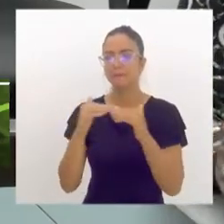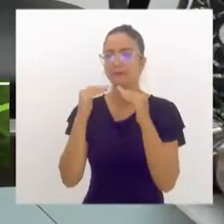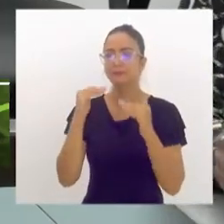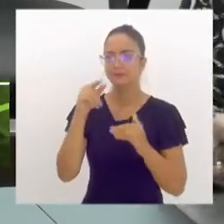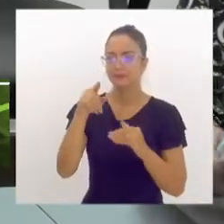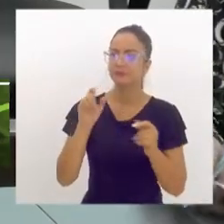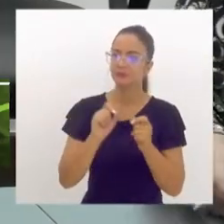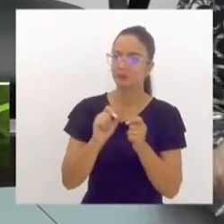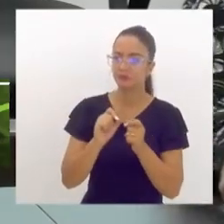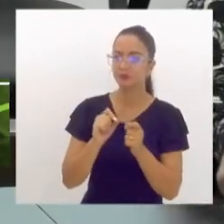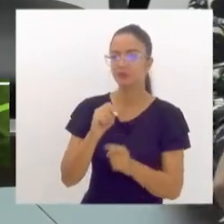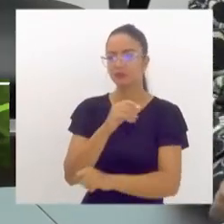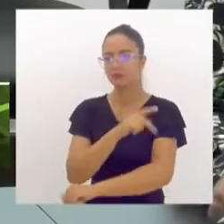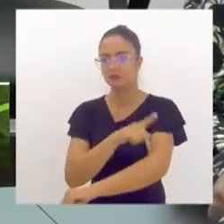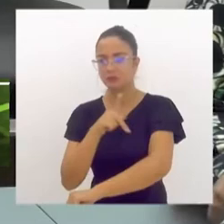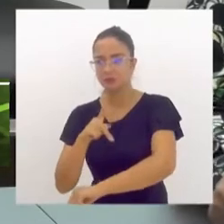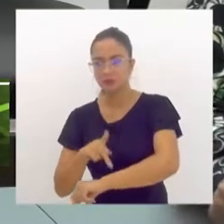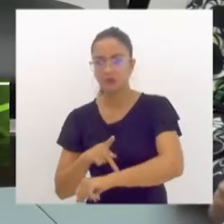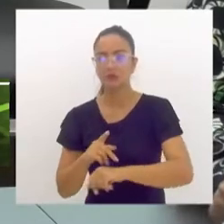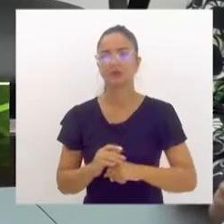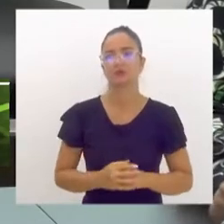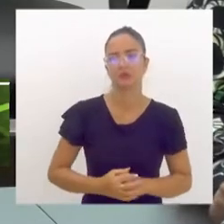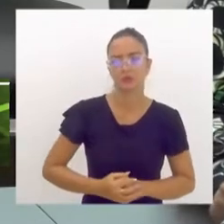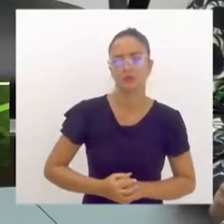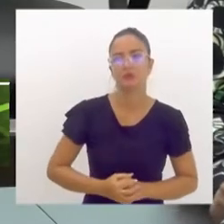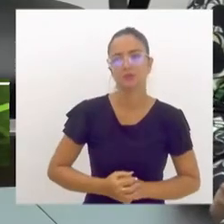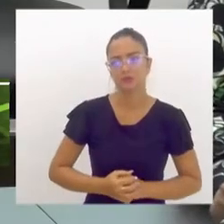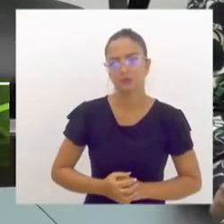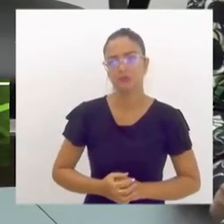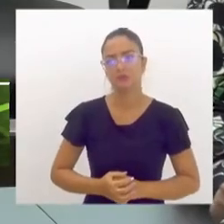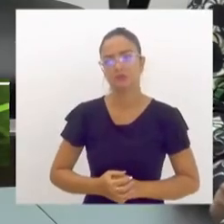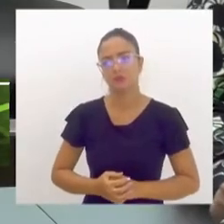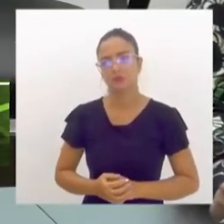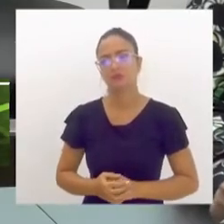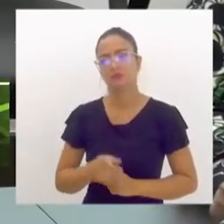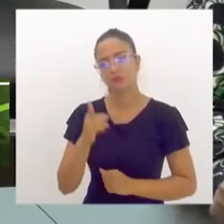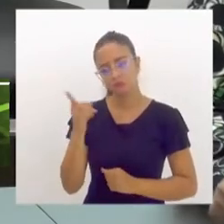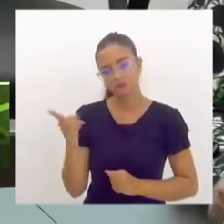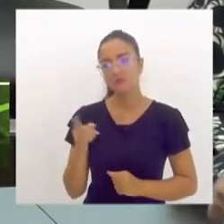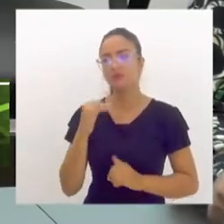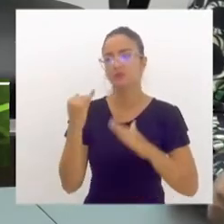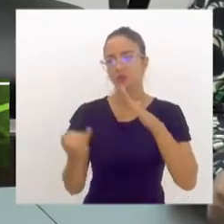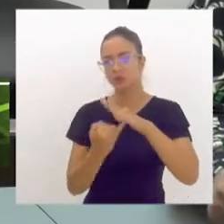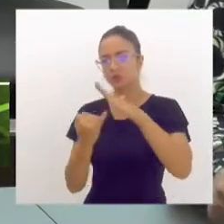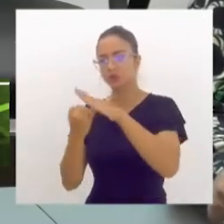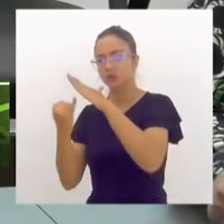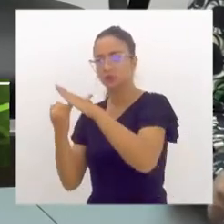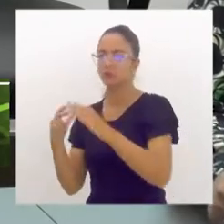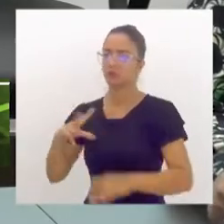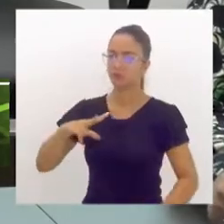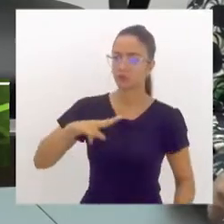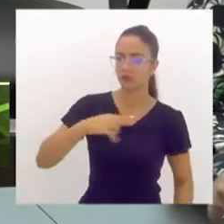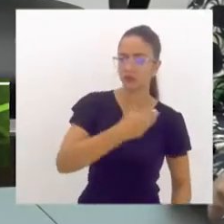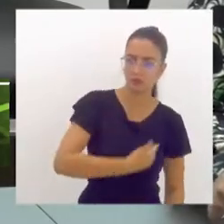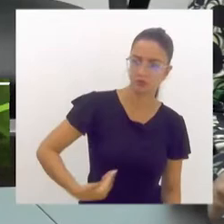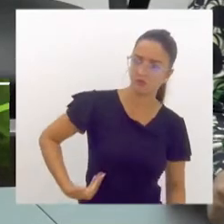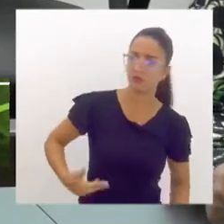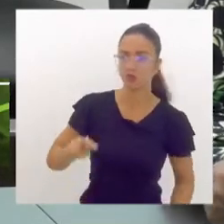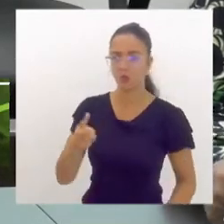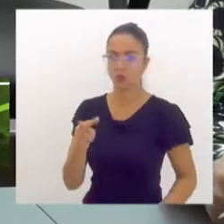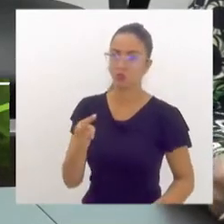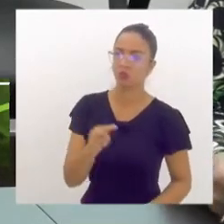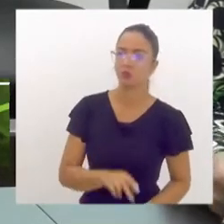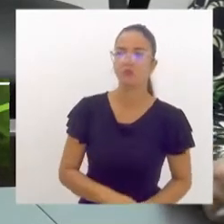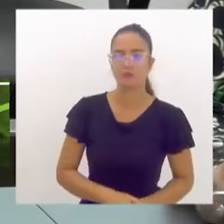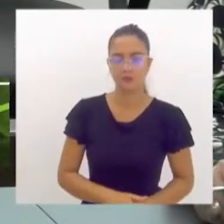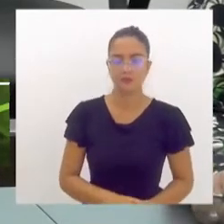fazer pedagógico, excluída a certificação das instituições públicas e privadas. As atividades